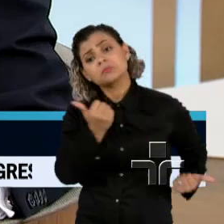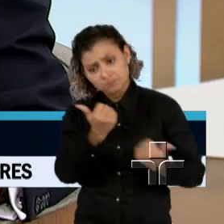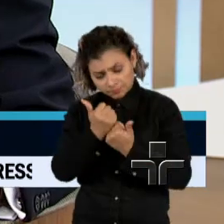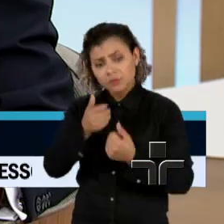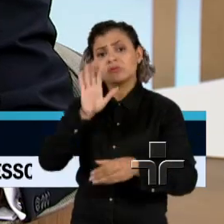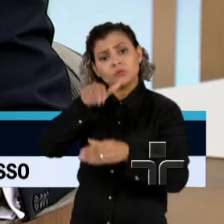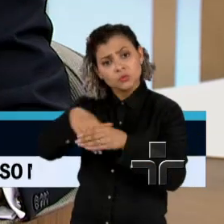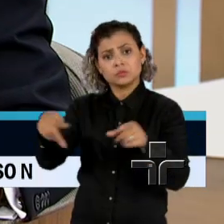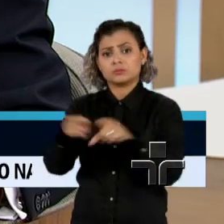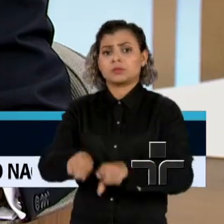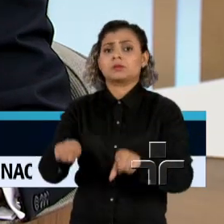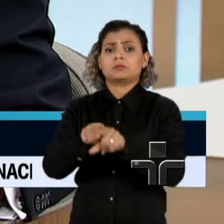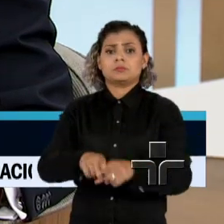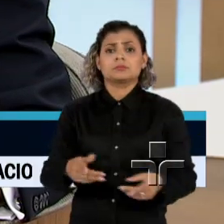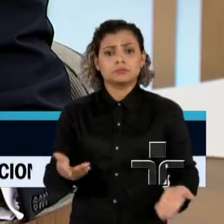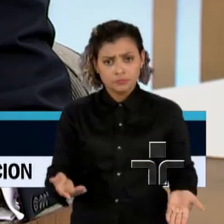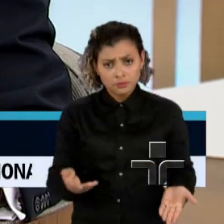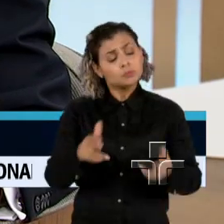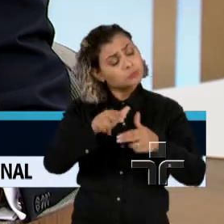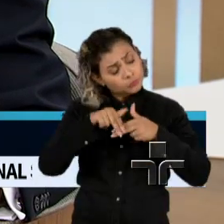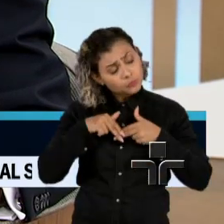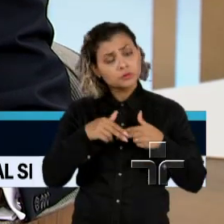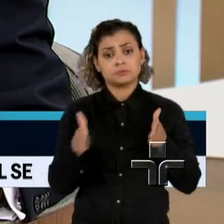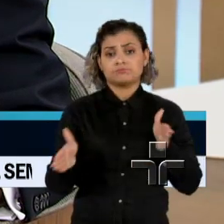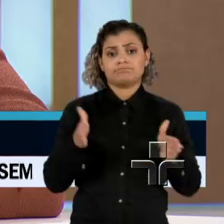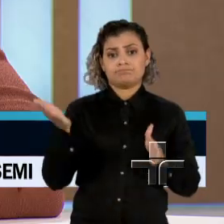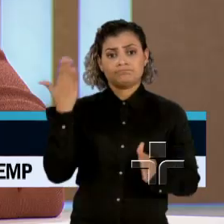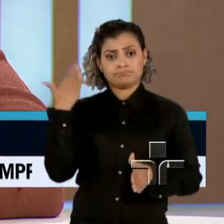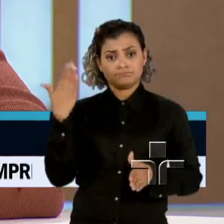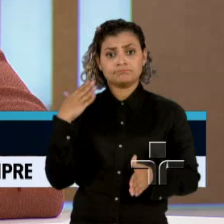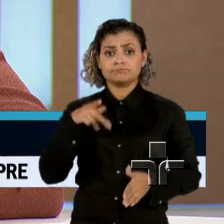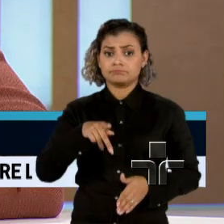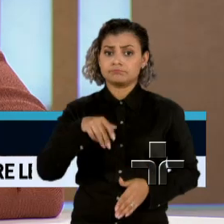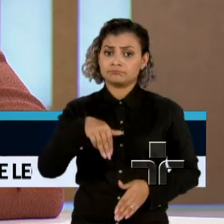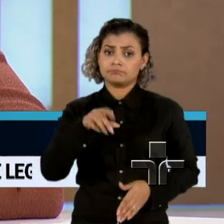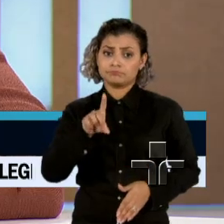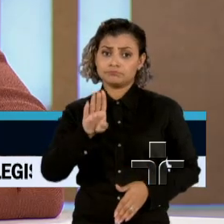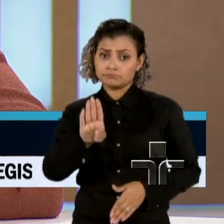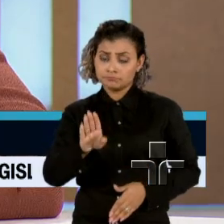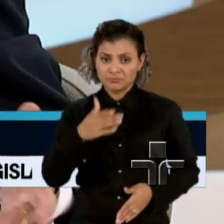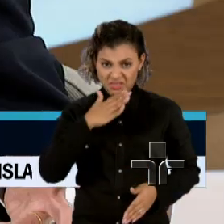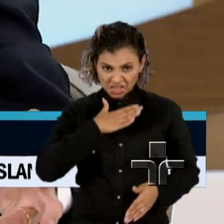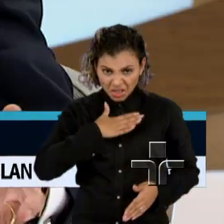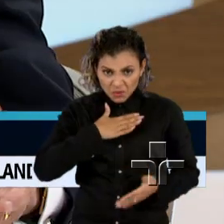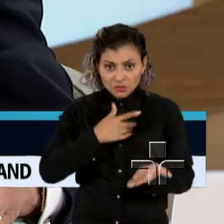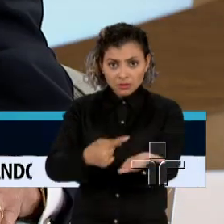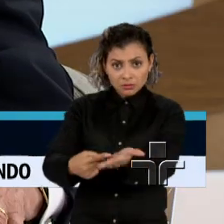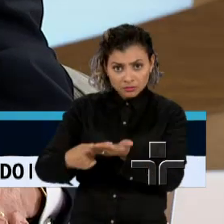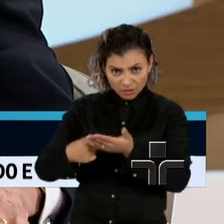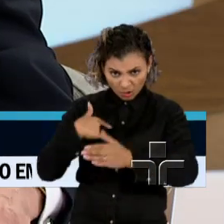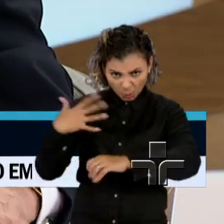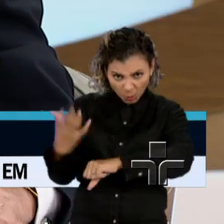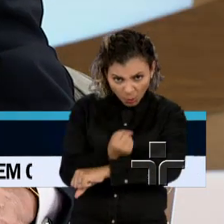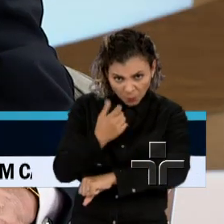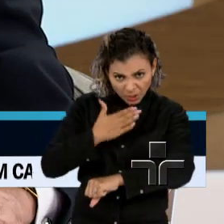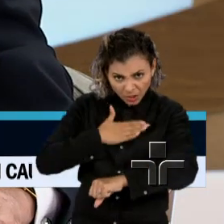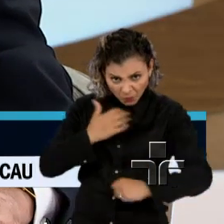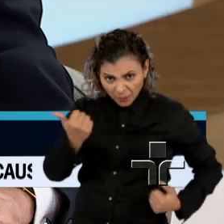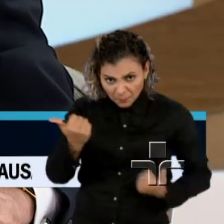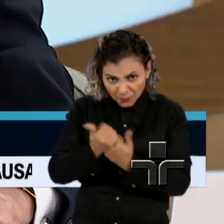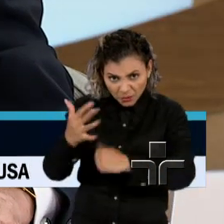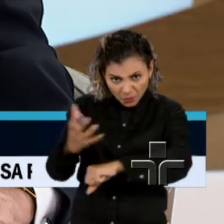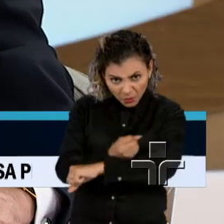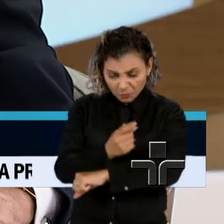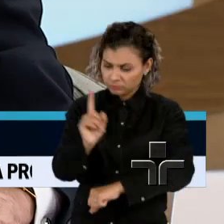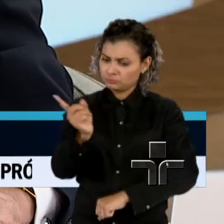grande, foram votos também oriundos do PMDB. Eu não poderia ser o articulador de um golpe, porque eu chegaria muito